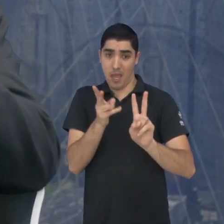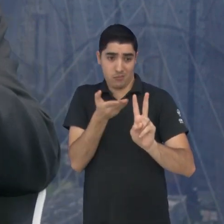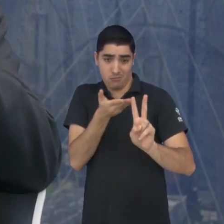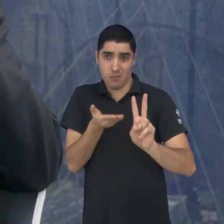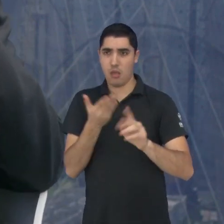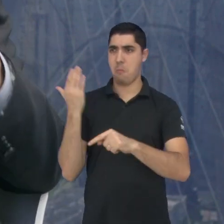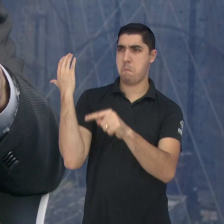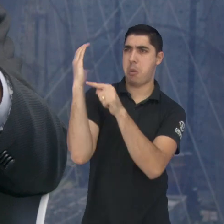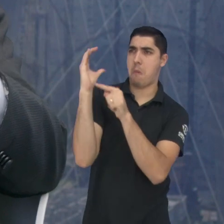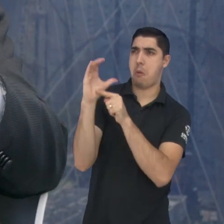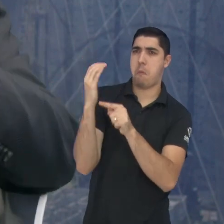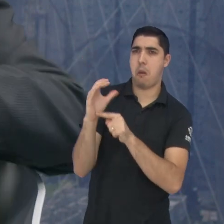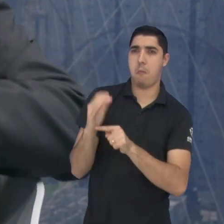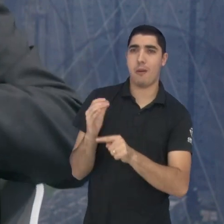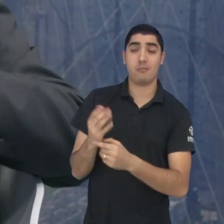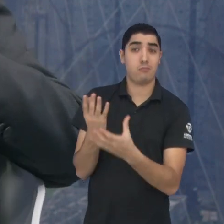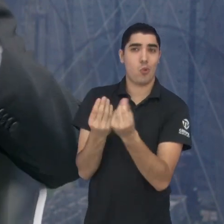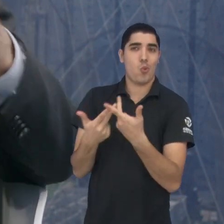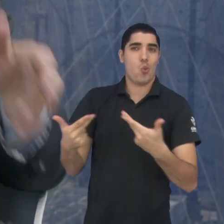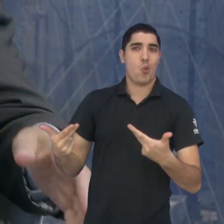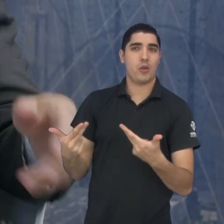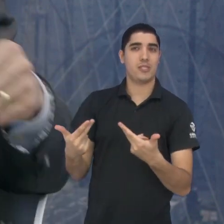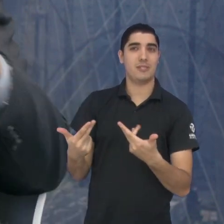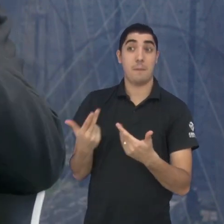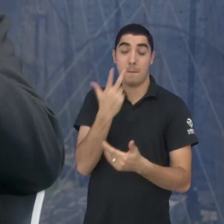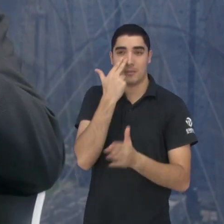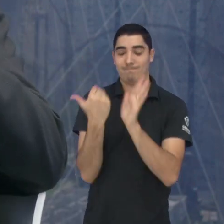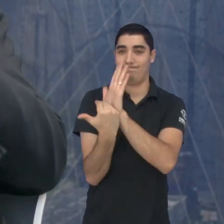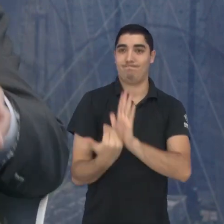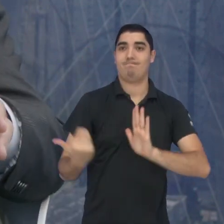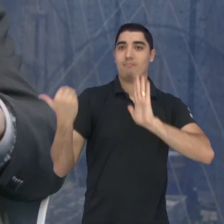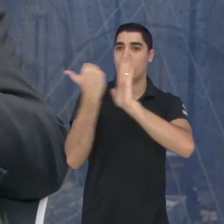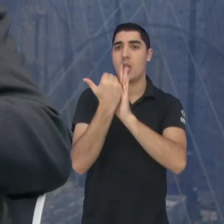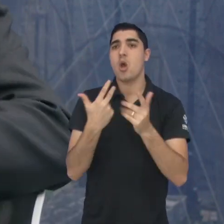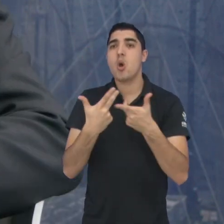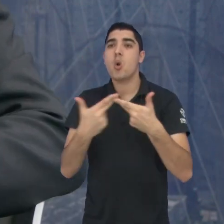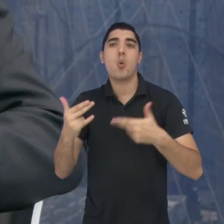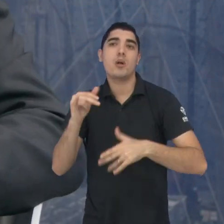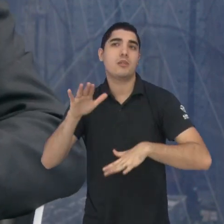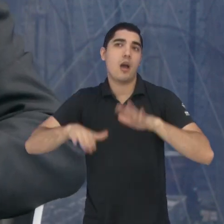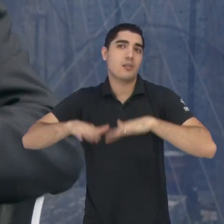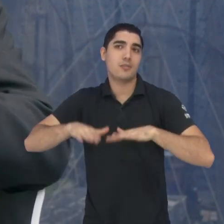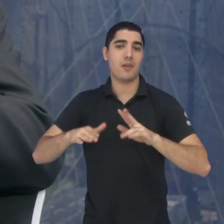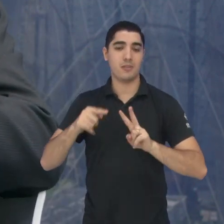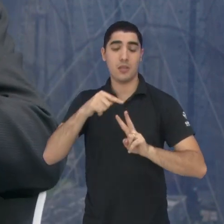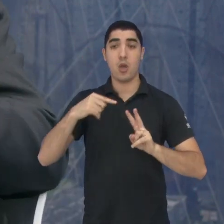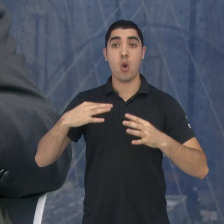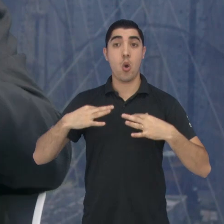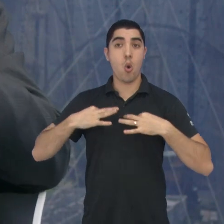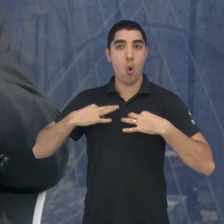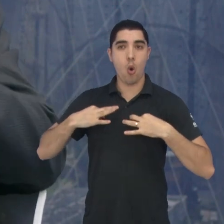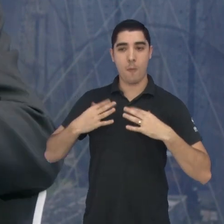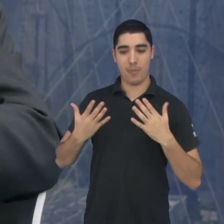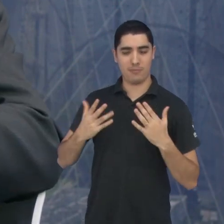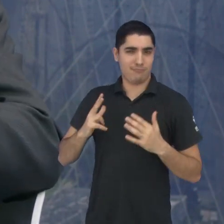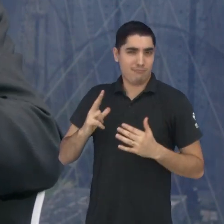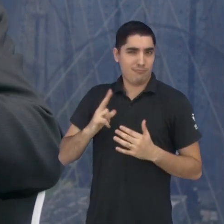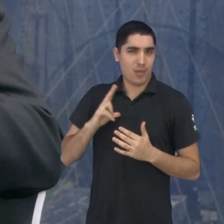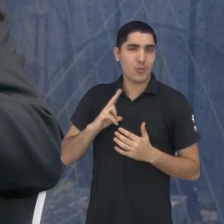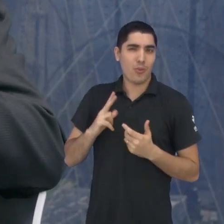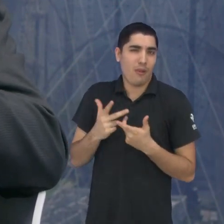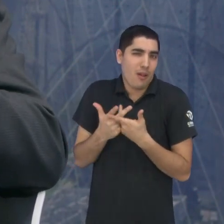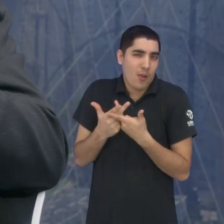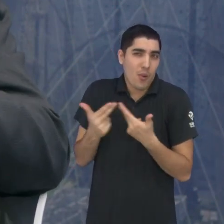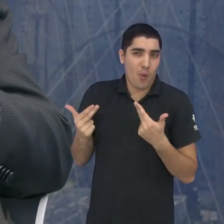pessoas acabam se expondo em situações íntimas ou com roupas íntimas, acreditando também que